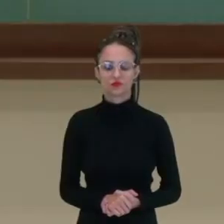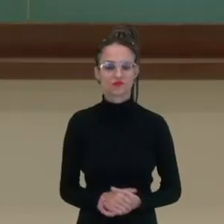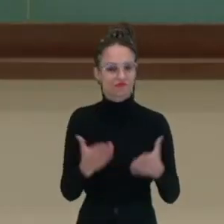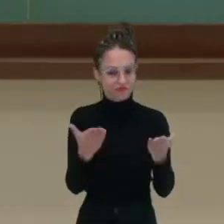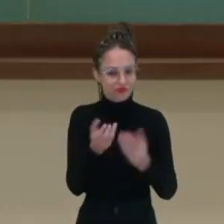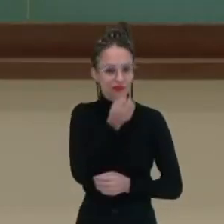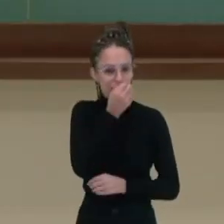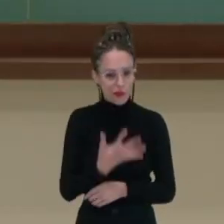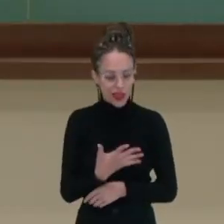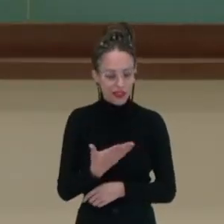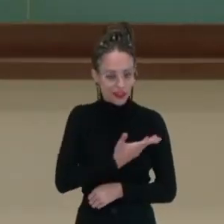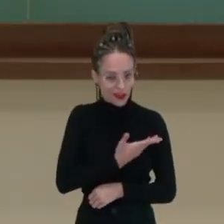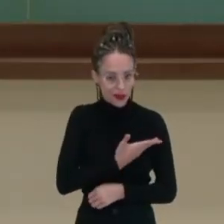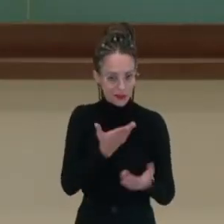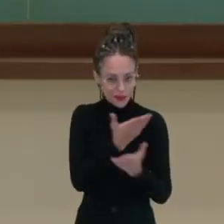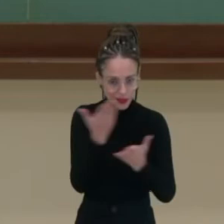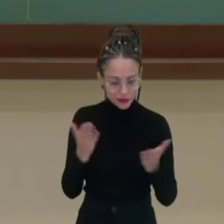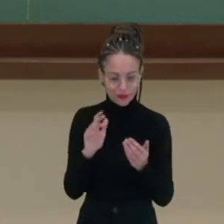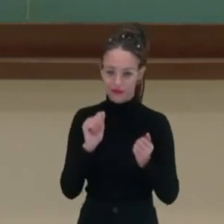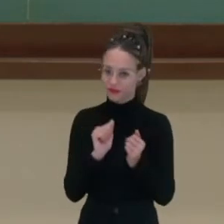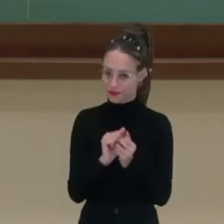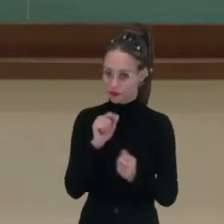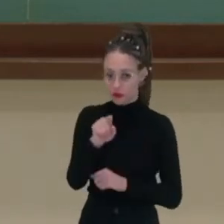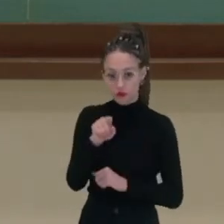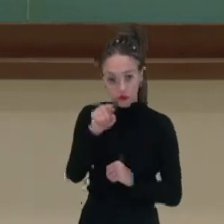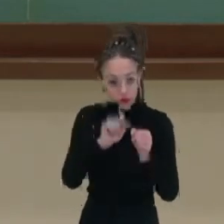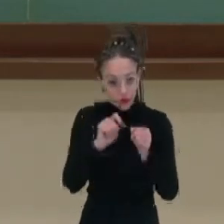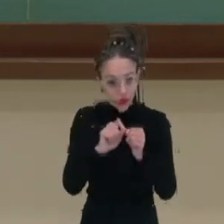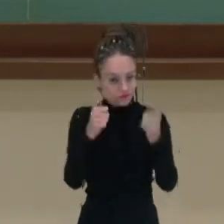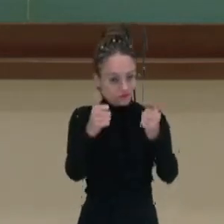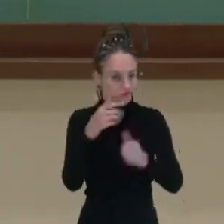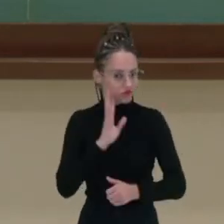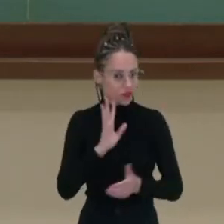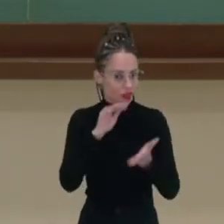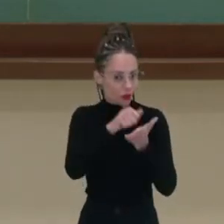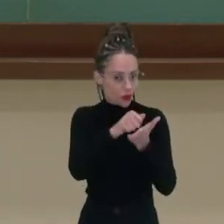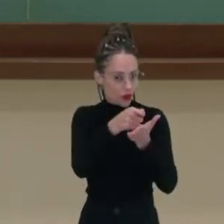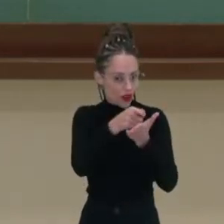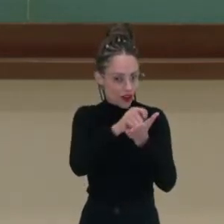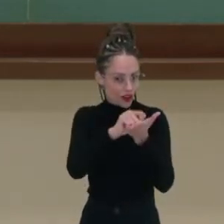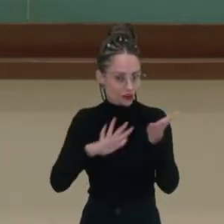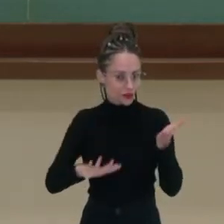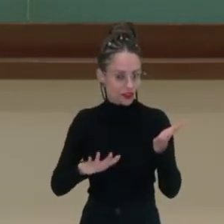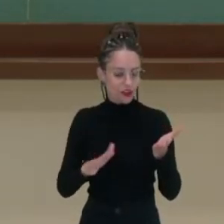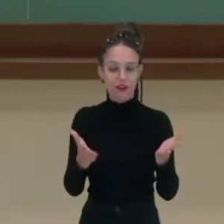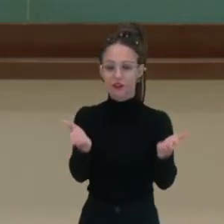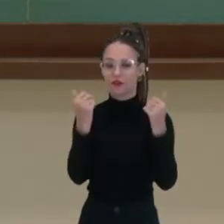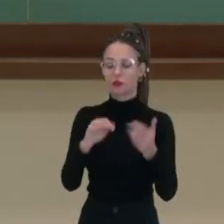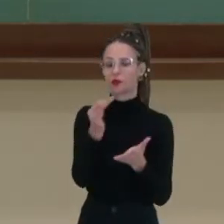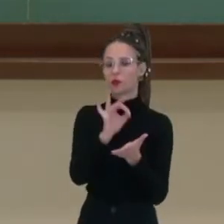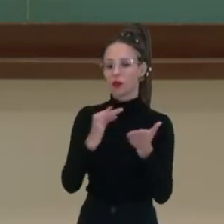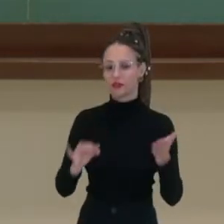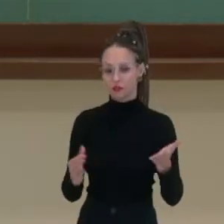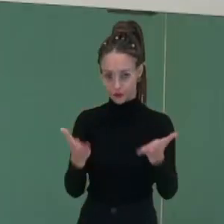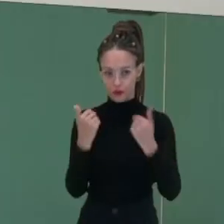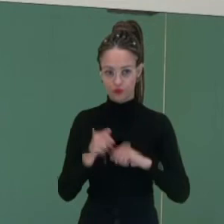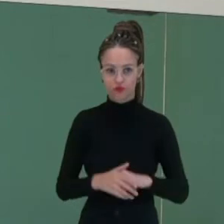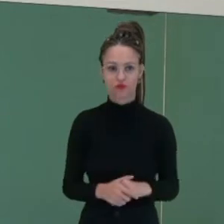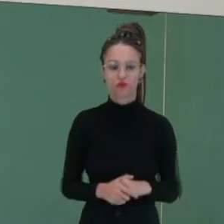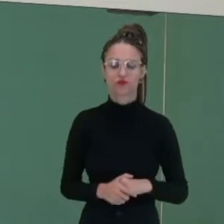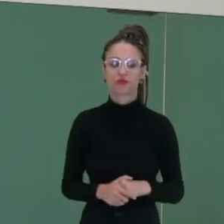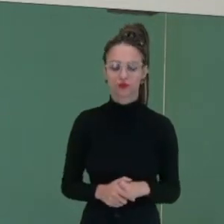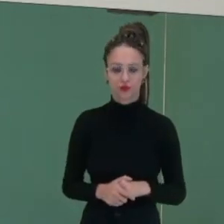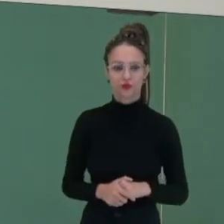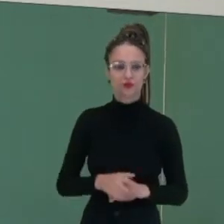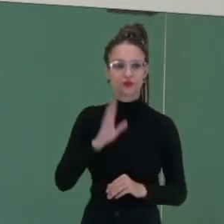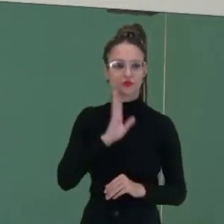Muito bem, meus amigos, estamos aí. Fizeram legal aí a atividade? Vamos à correção? Vem aqui comigo. Professor,